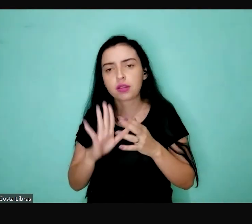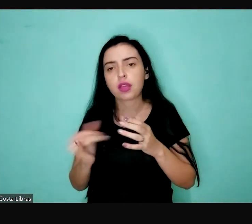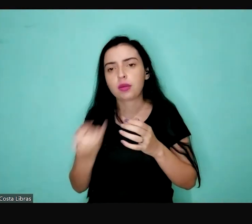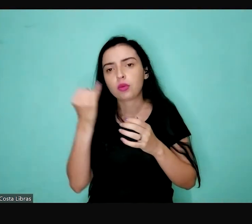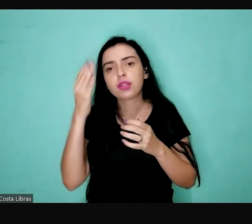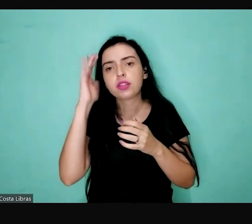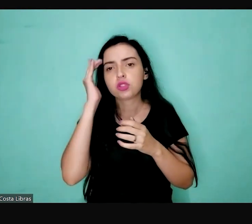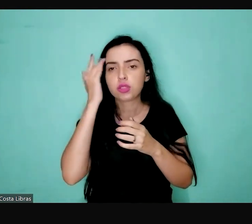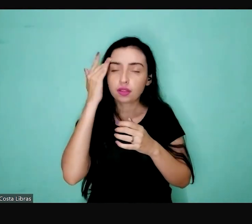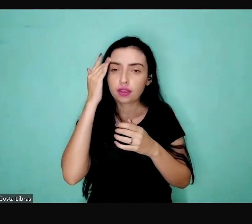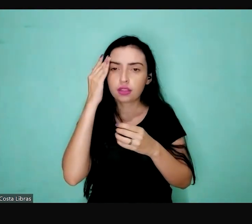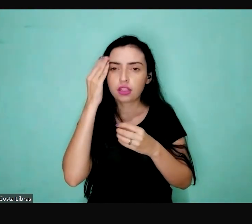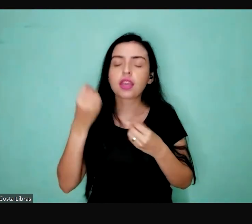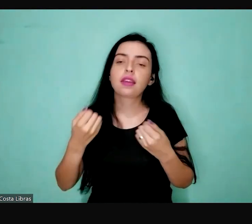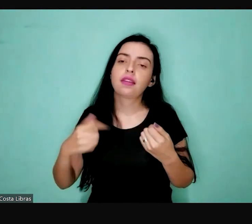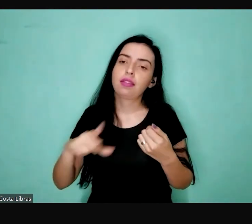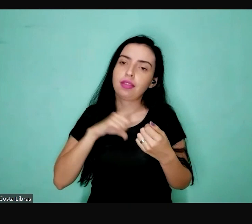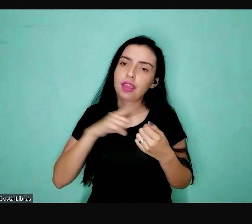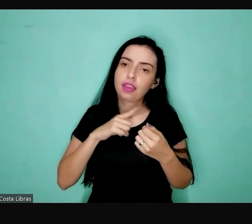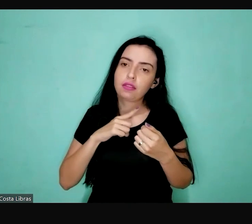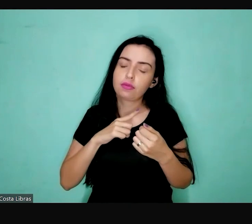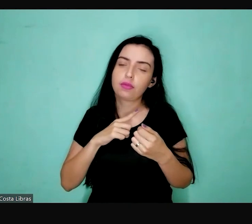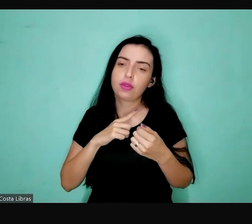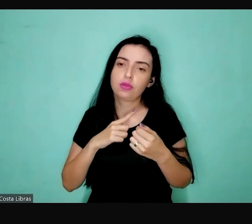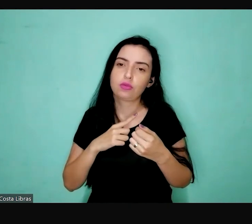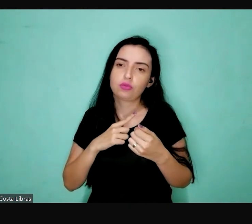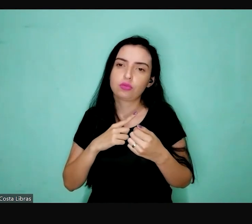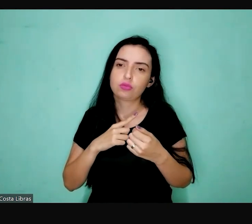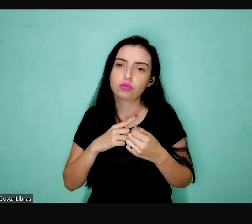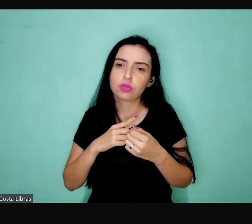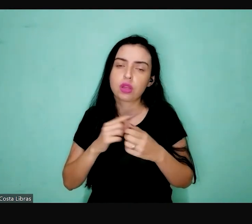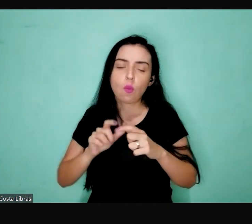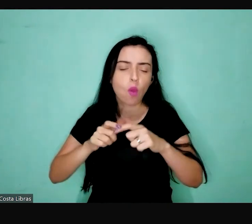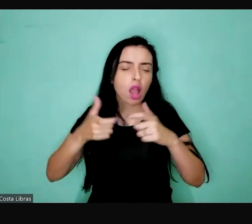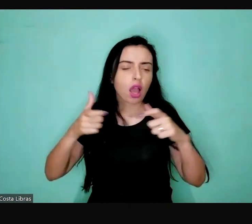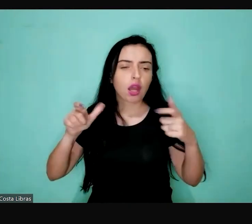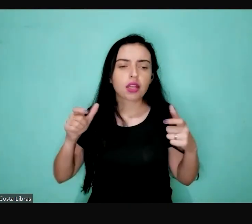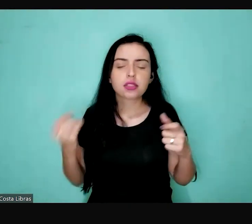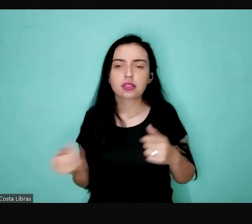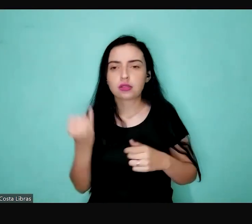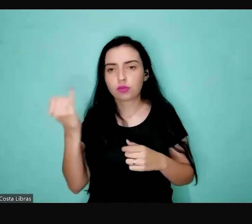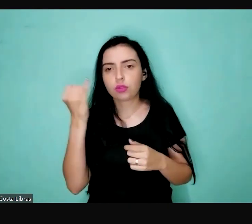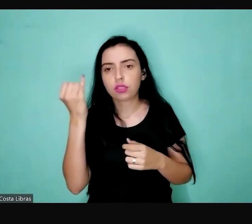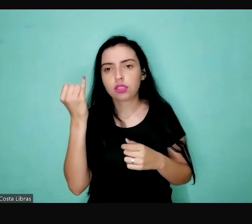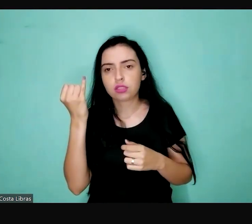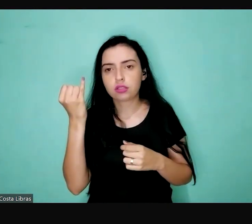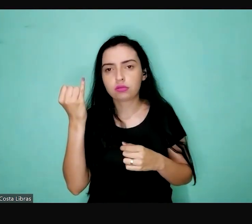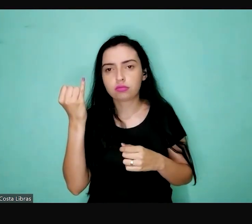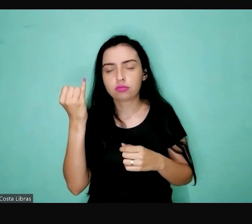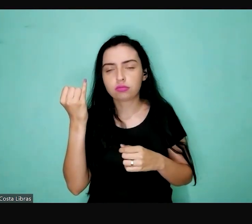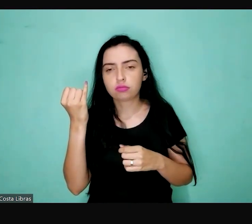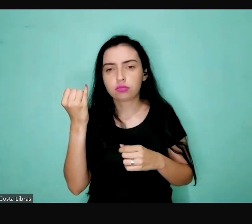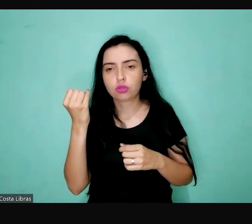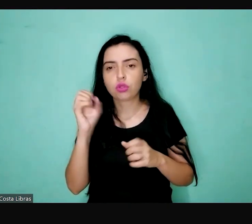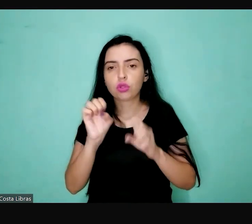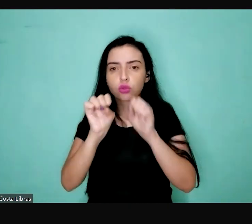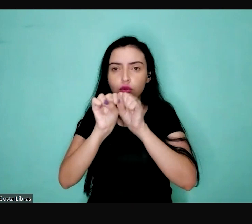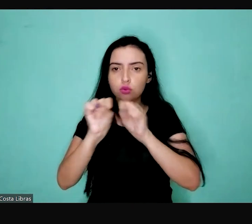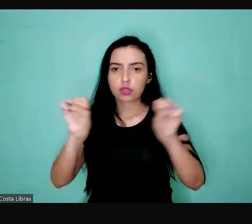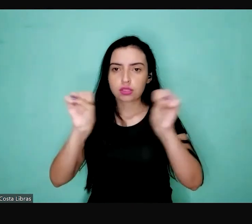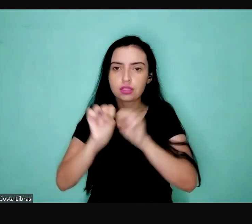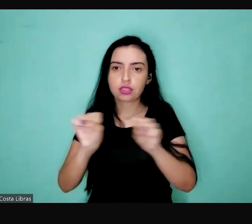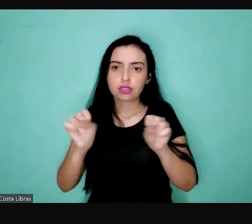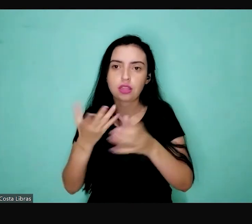entender que houve uma expansão importante, o nosso sistema, predominantemente de civil